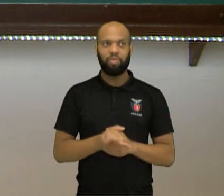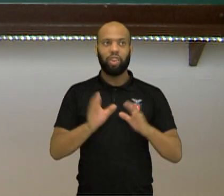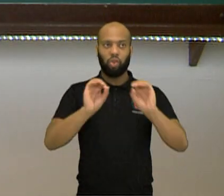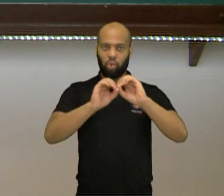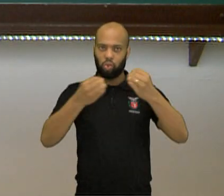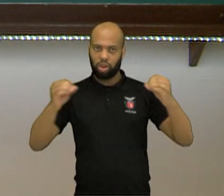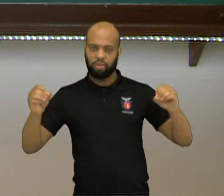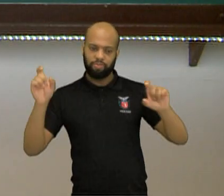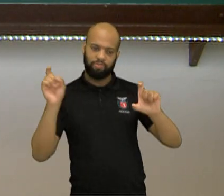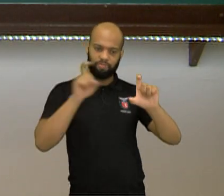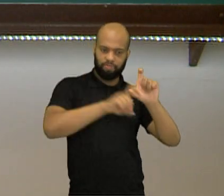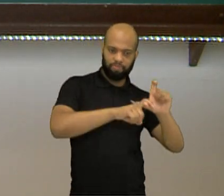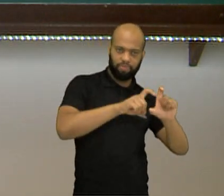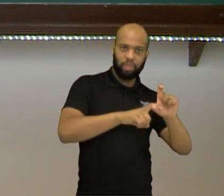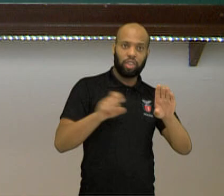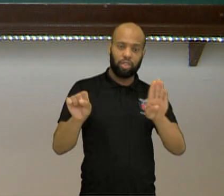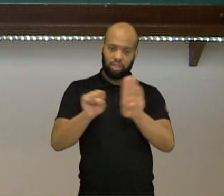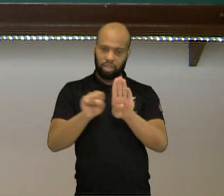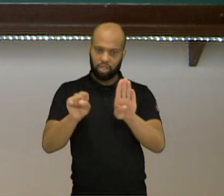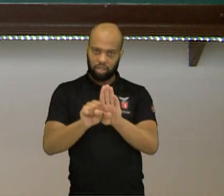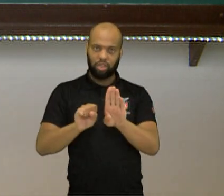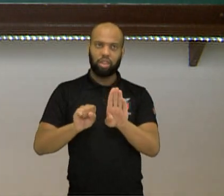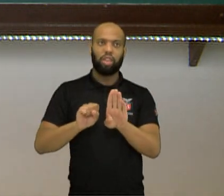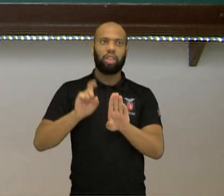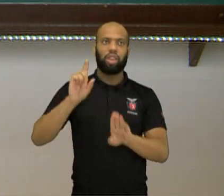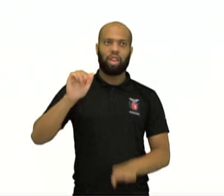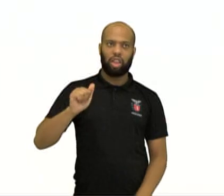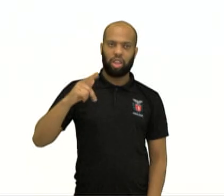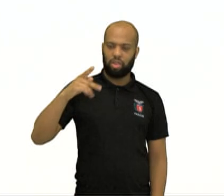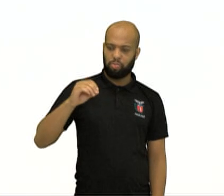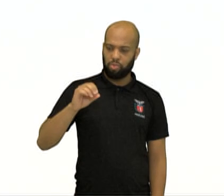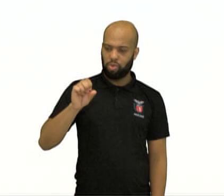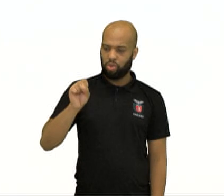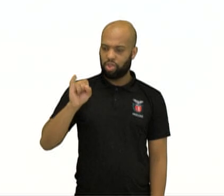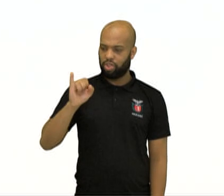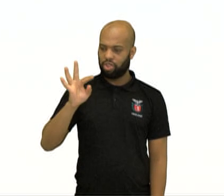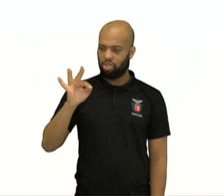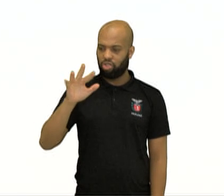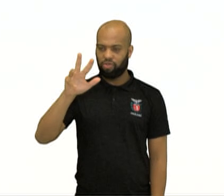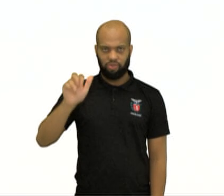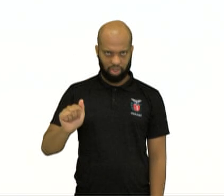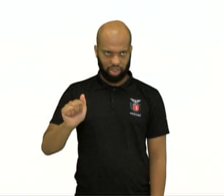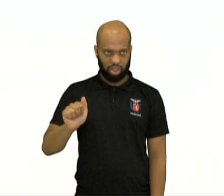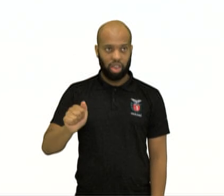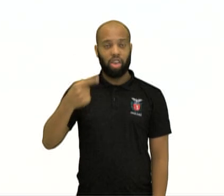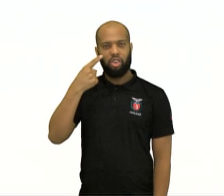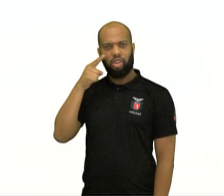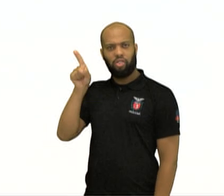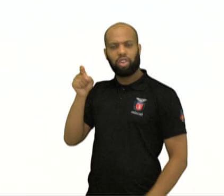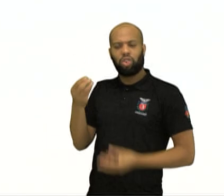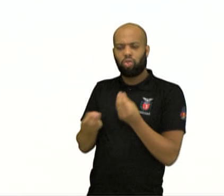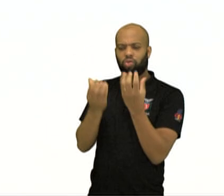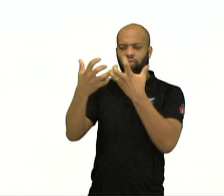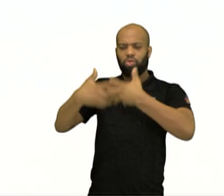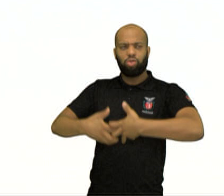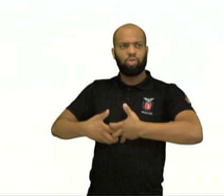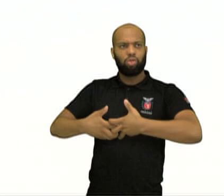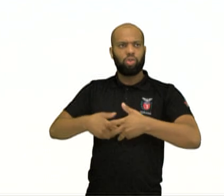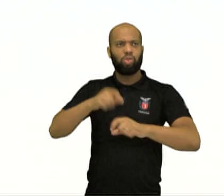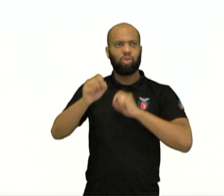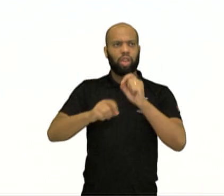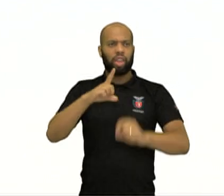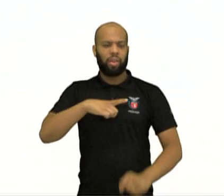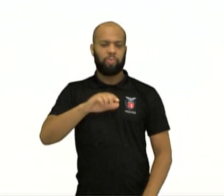oração subordinada substantiva positiva. Eila. Então, ela funciona como aposto. O que